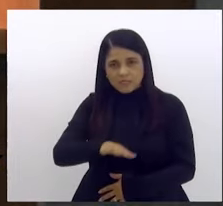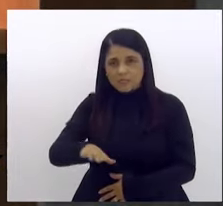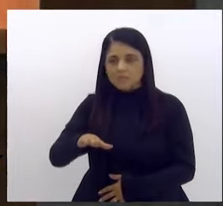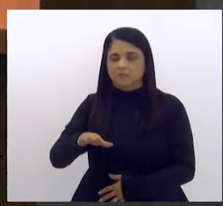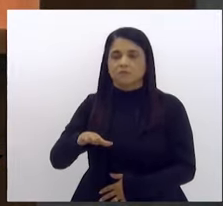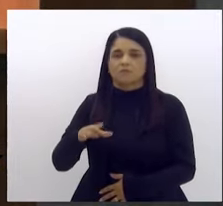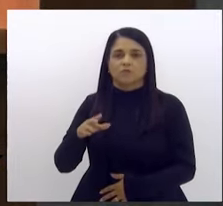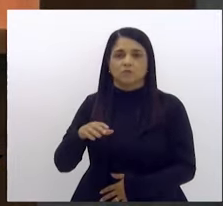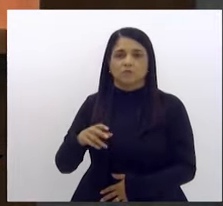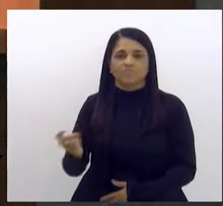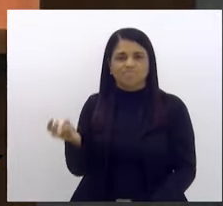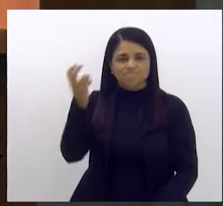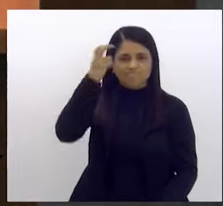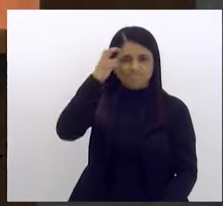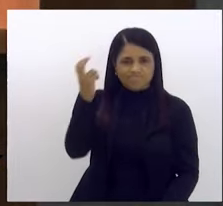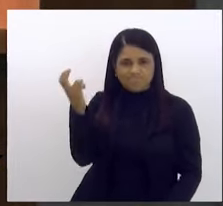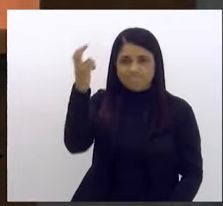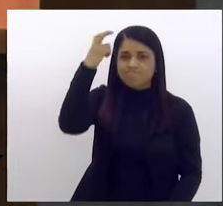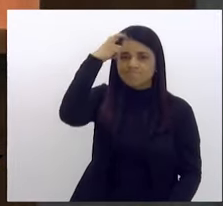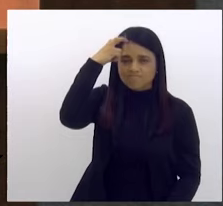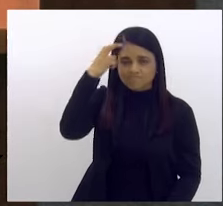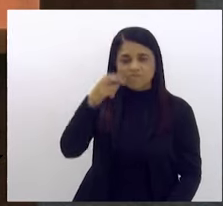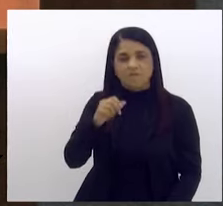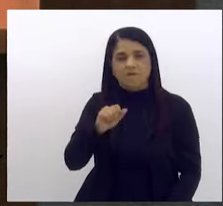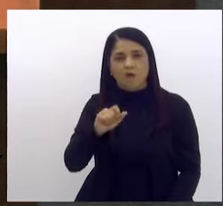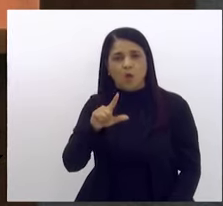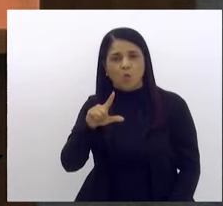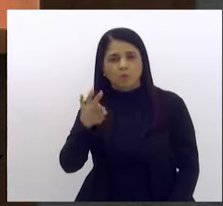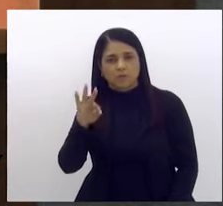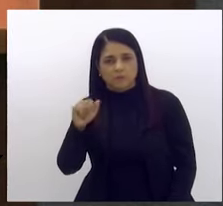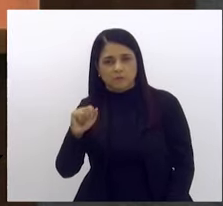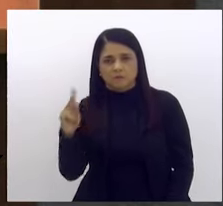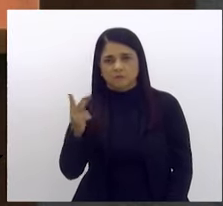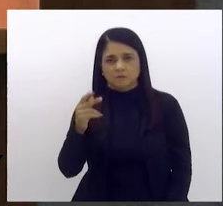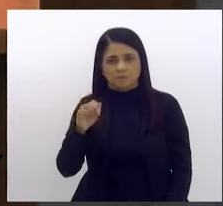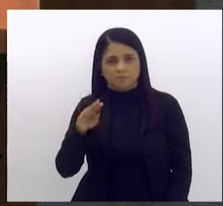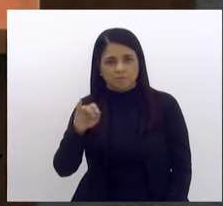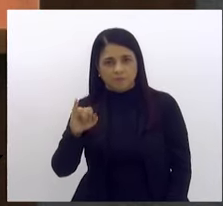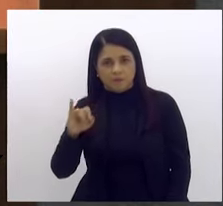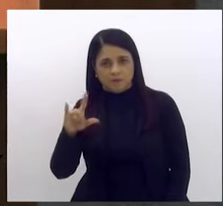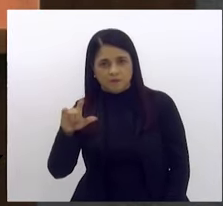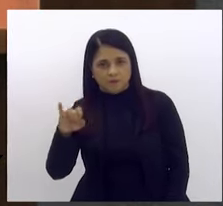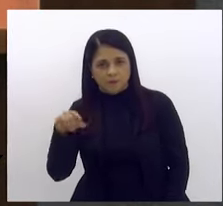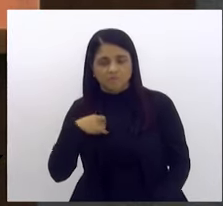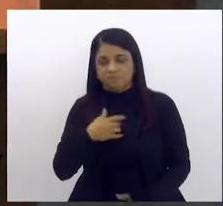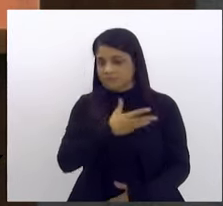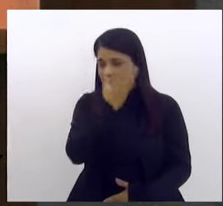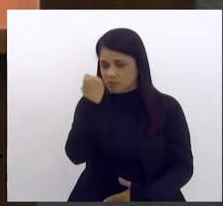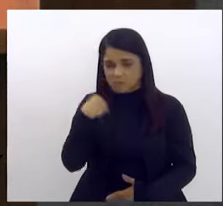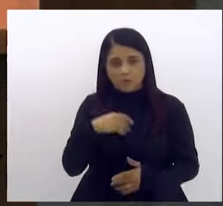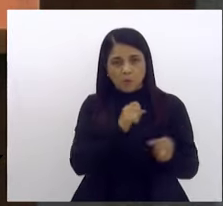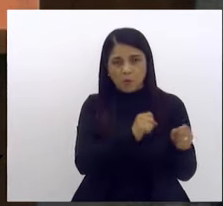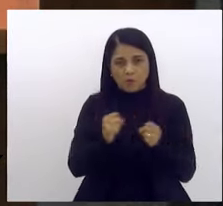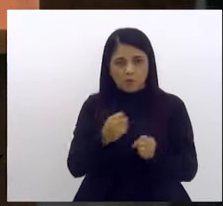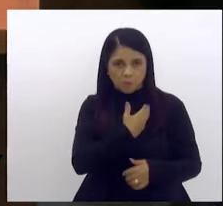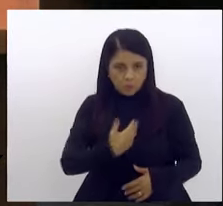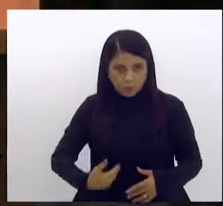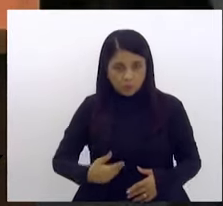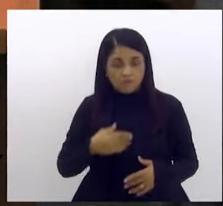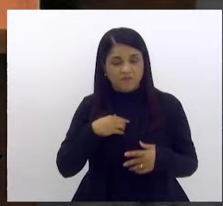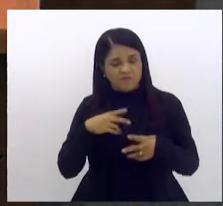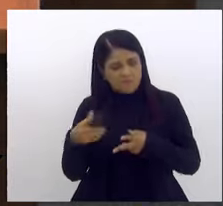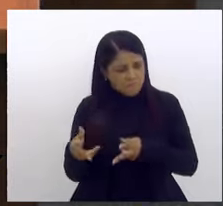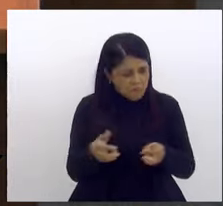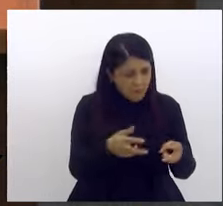habilidades, muitas vezes, são esquecidas do poder público, porque a gente tem na sociedade uma maneira de ver altas habilidades